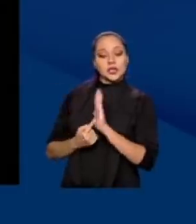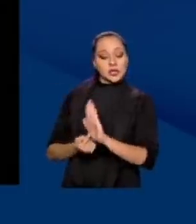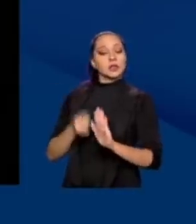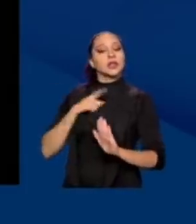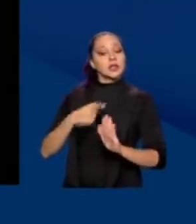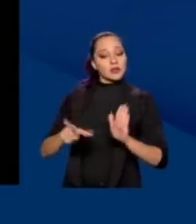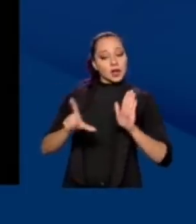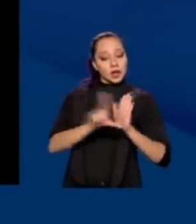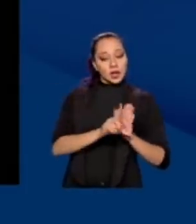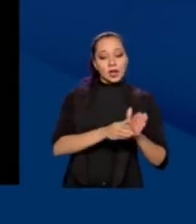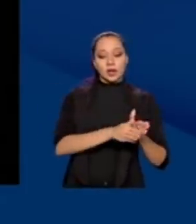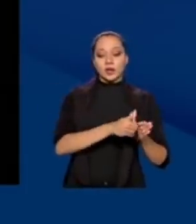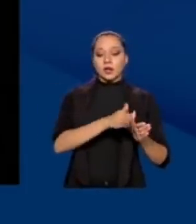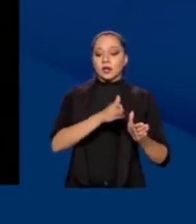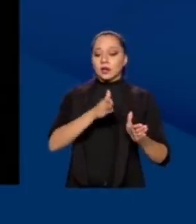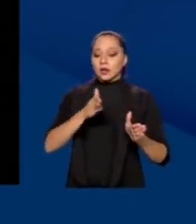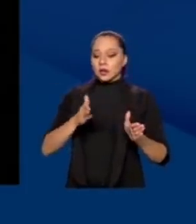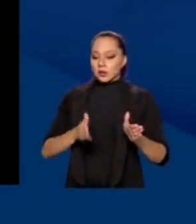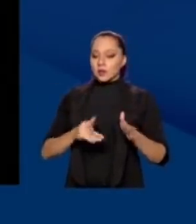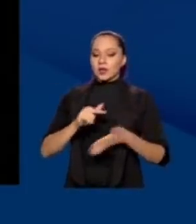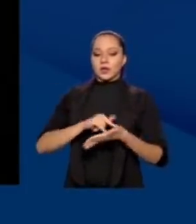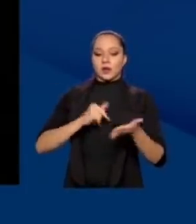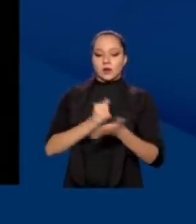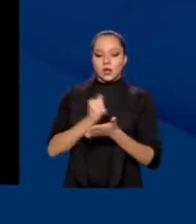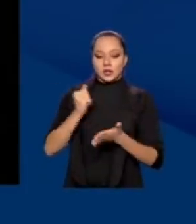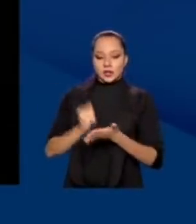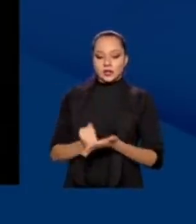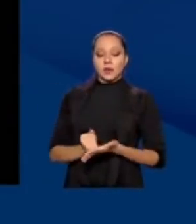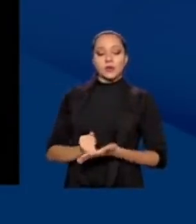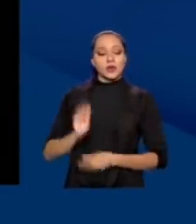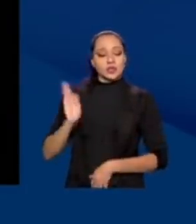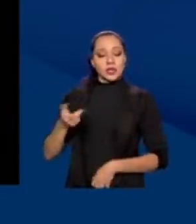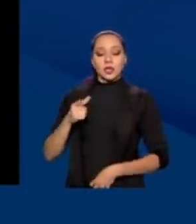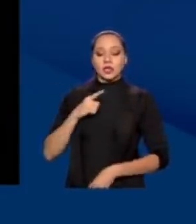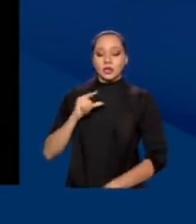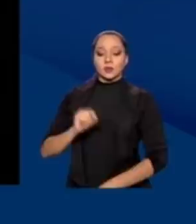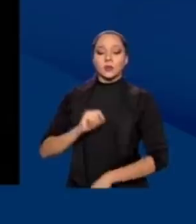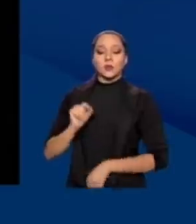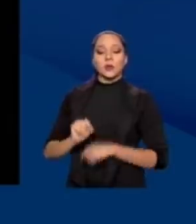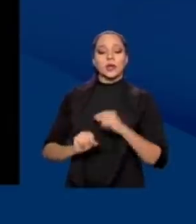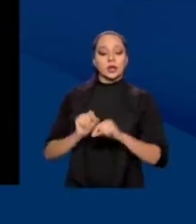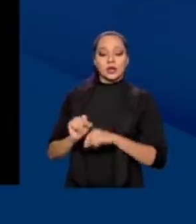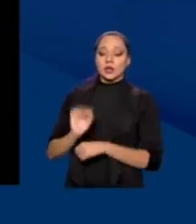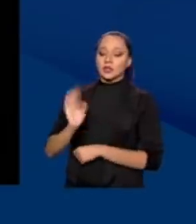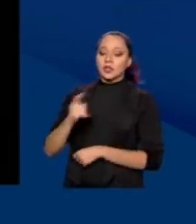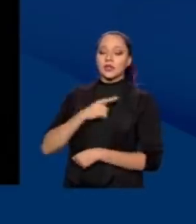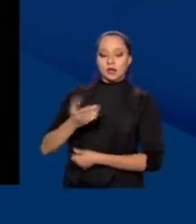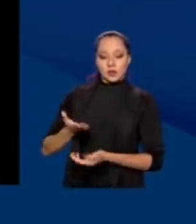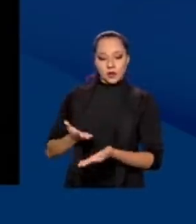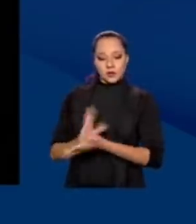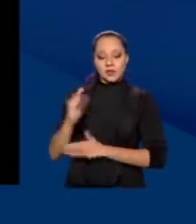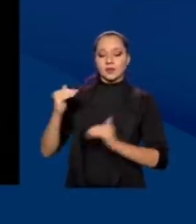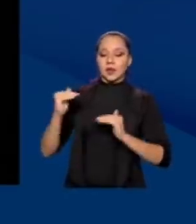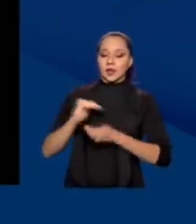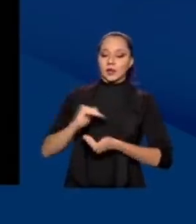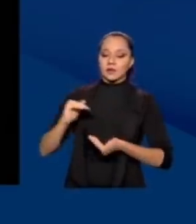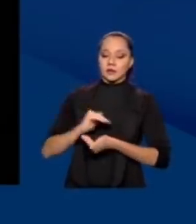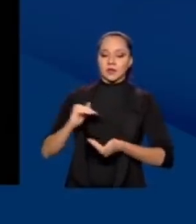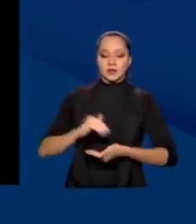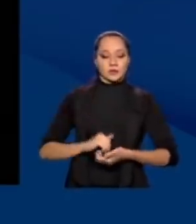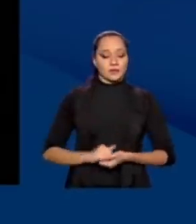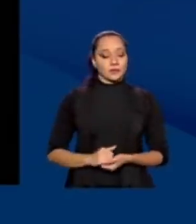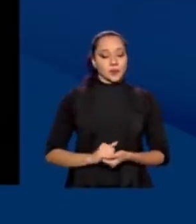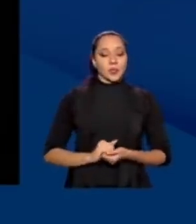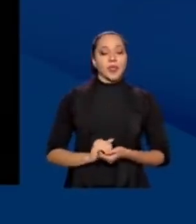a lei e, em seguida, a contratação, já tendo havido aprovação pela Anvisa. E